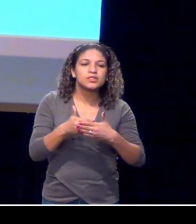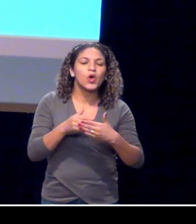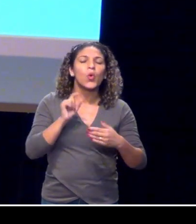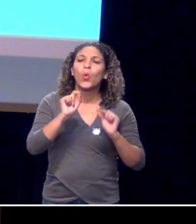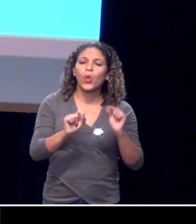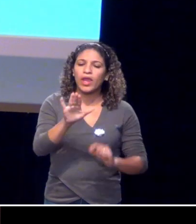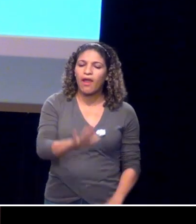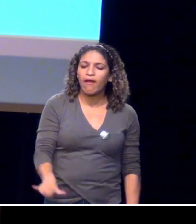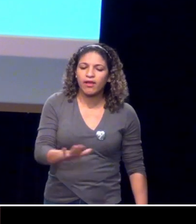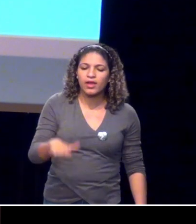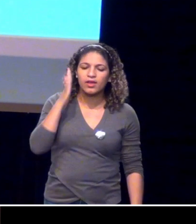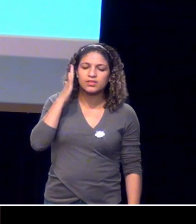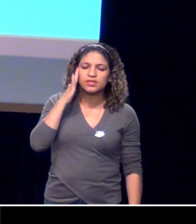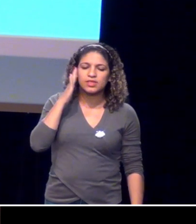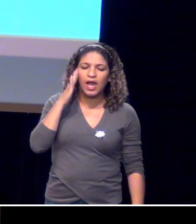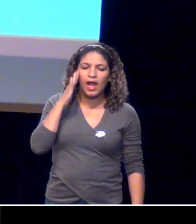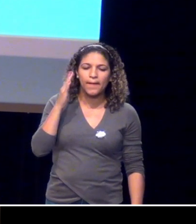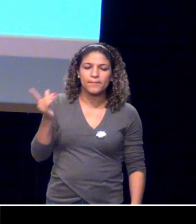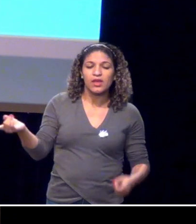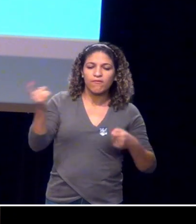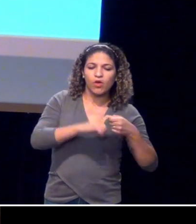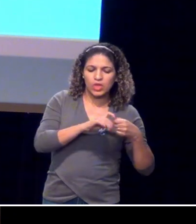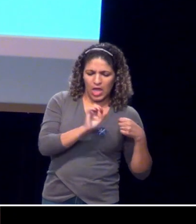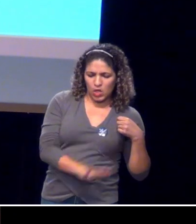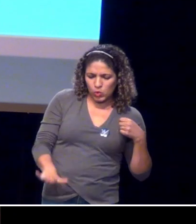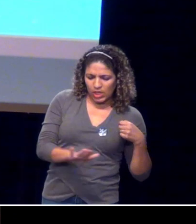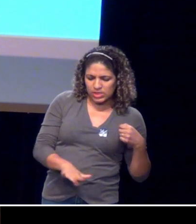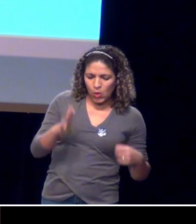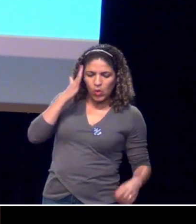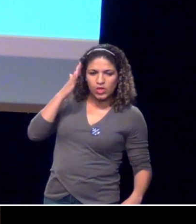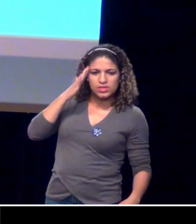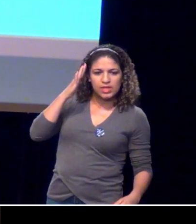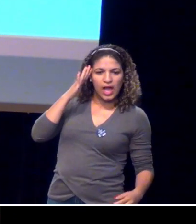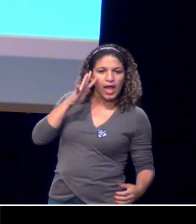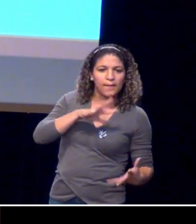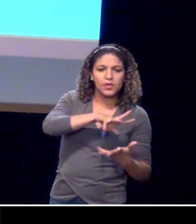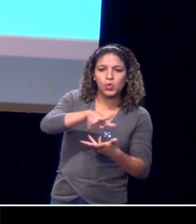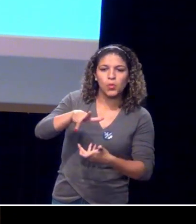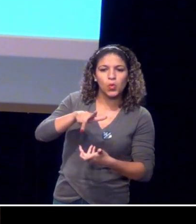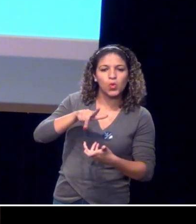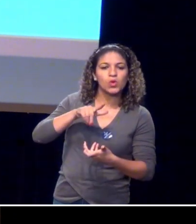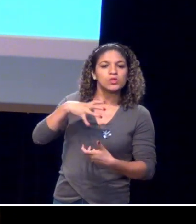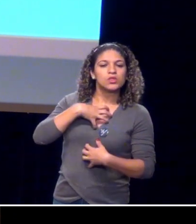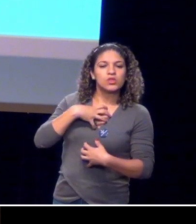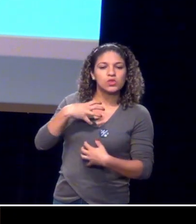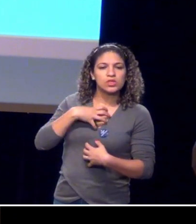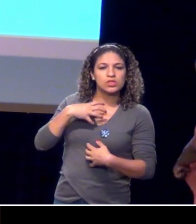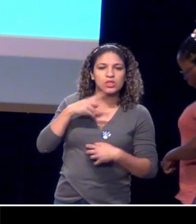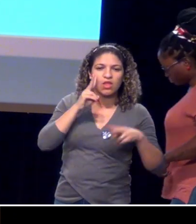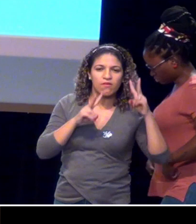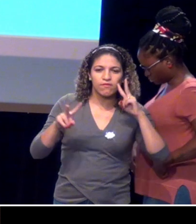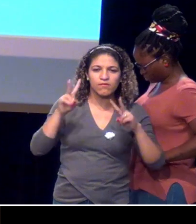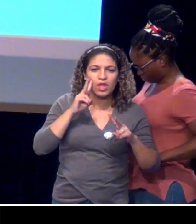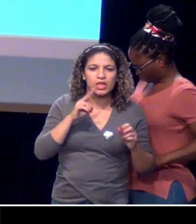crianças sabem, e trazer essa educação a partir dos alunos, dando sempre em